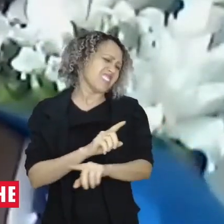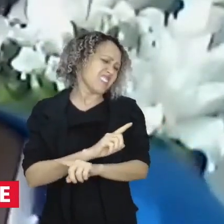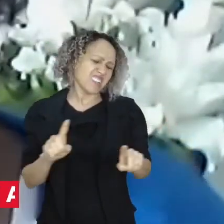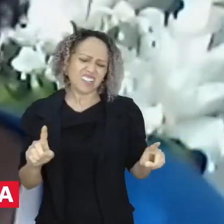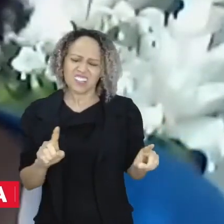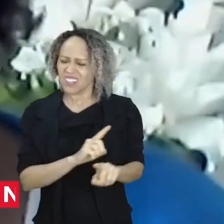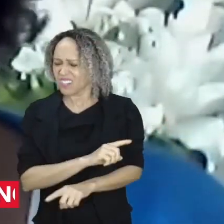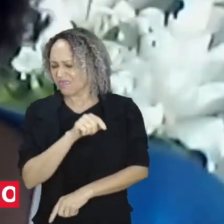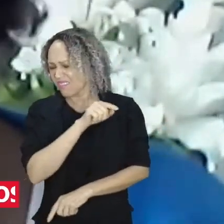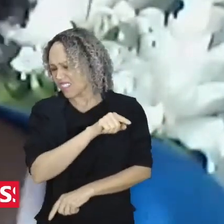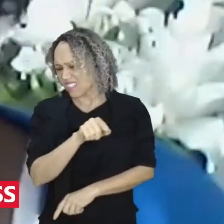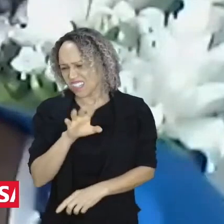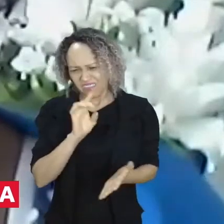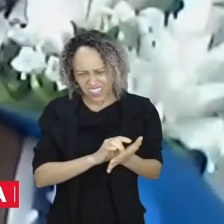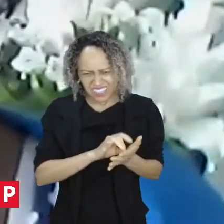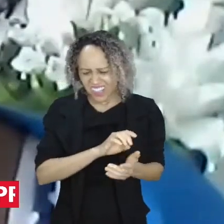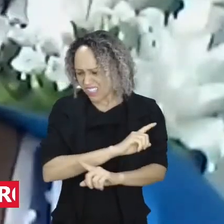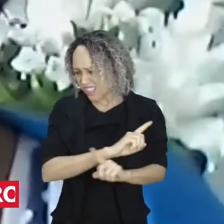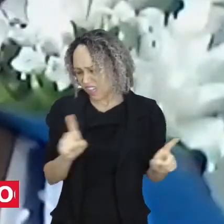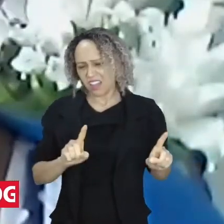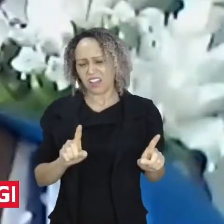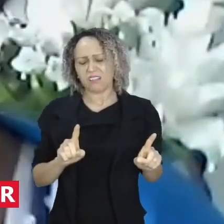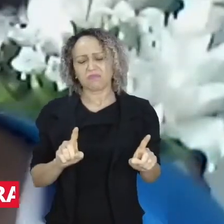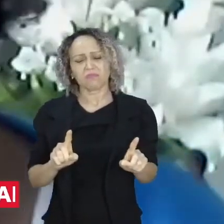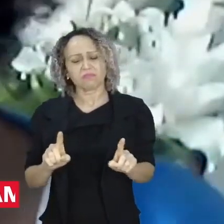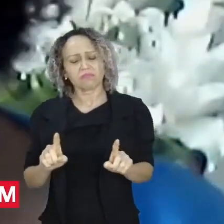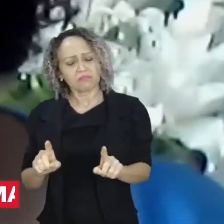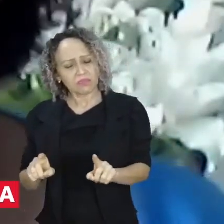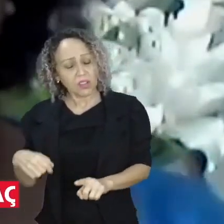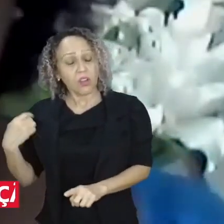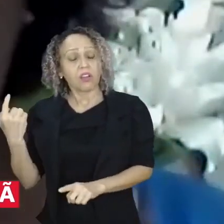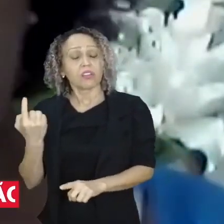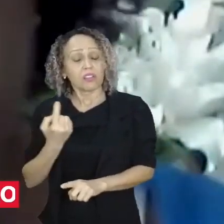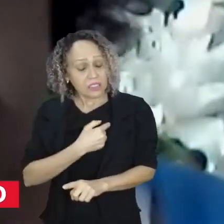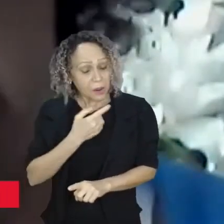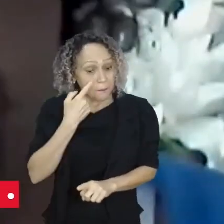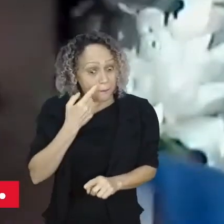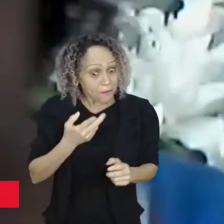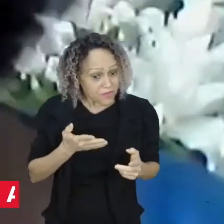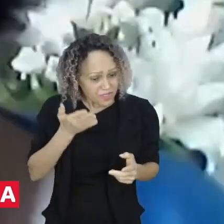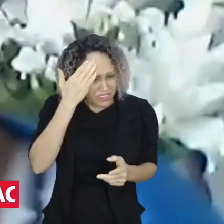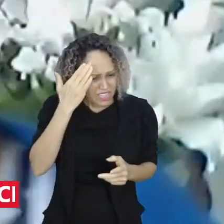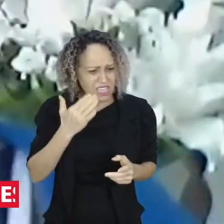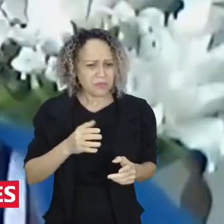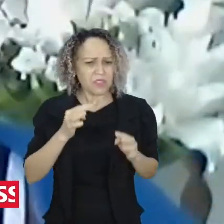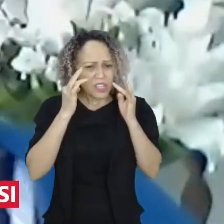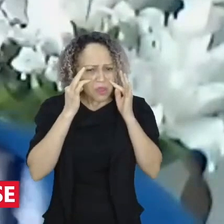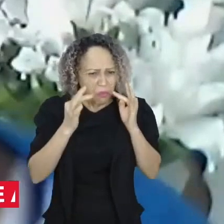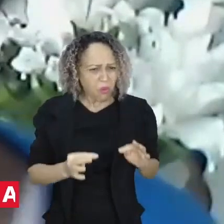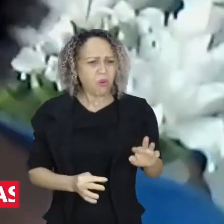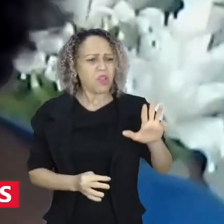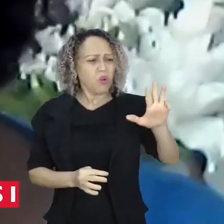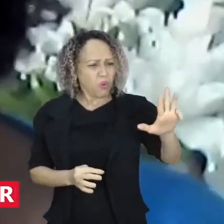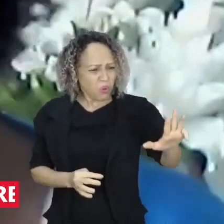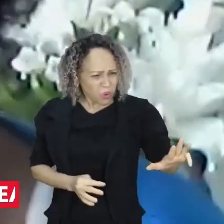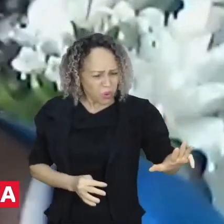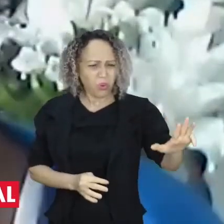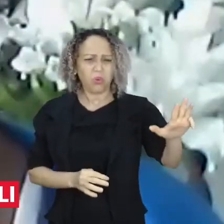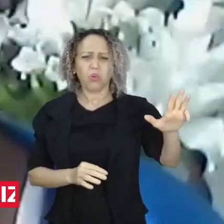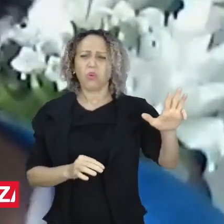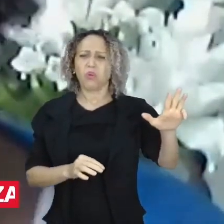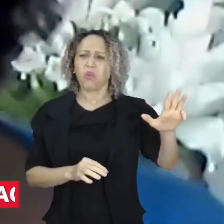partir da fé dele, naquilo que ele tem como concepção espiritual, né? Então,